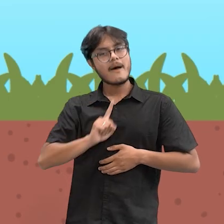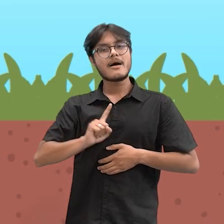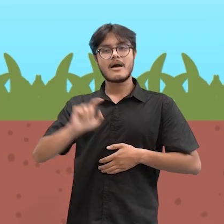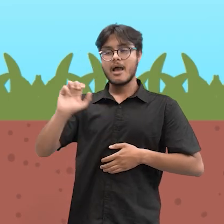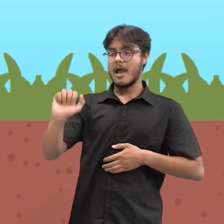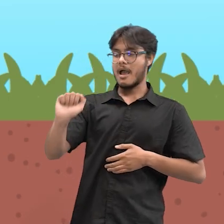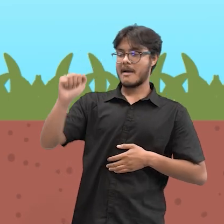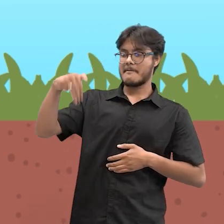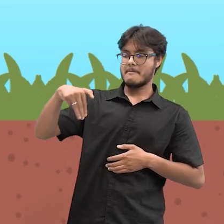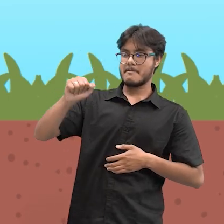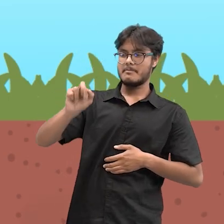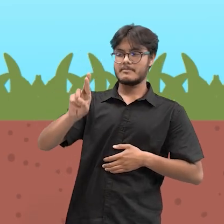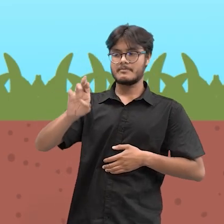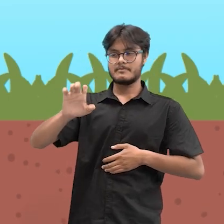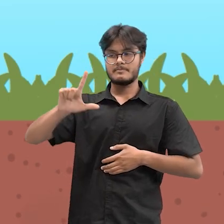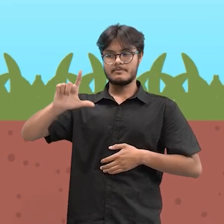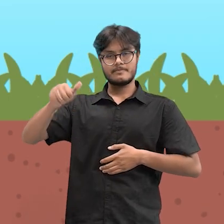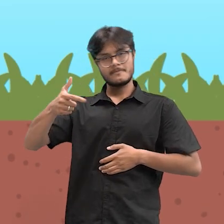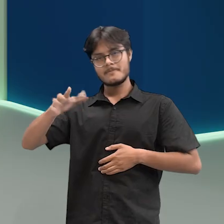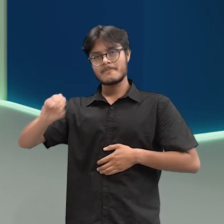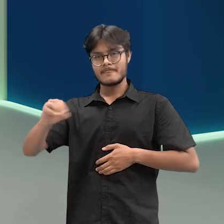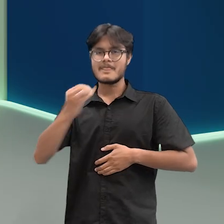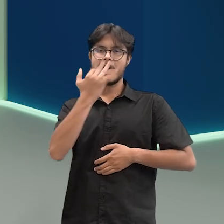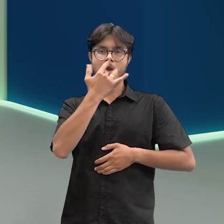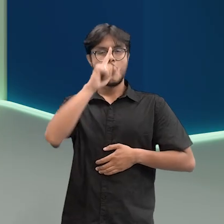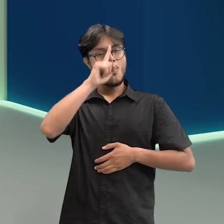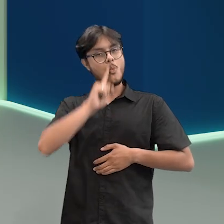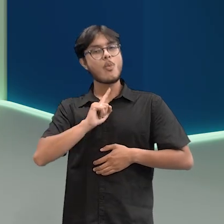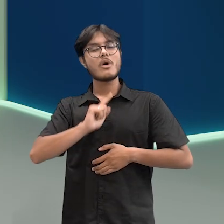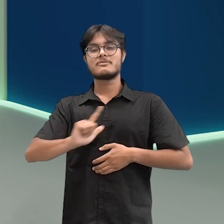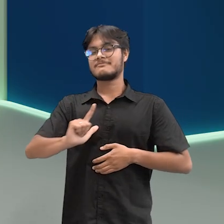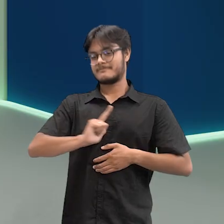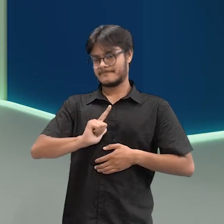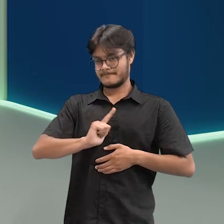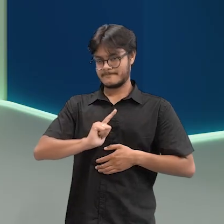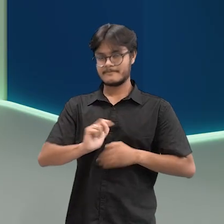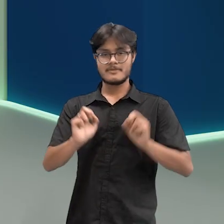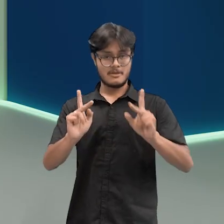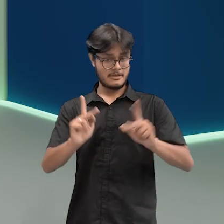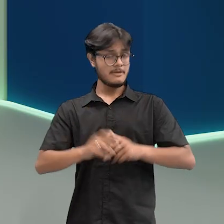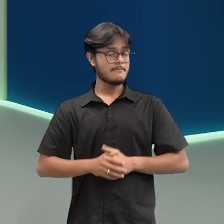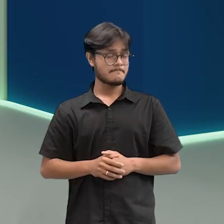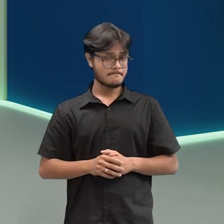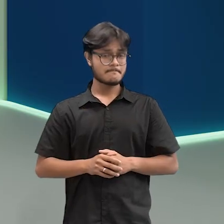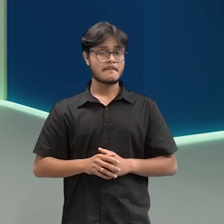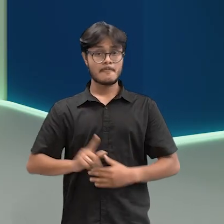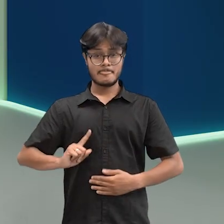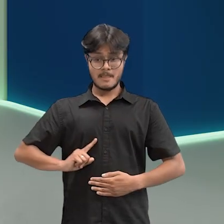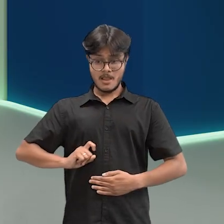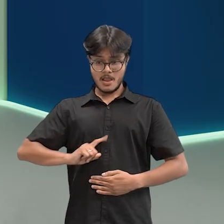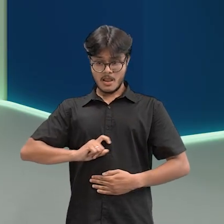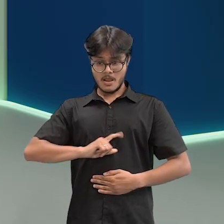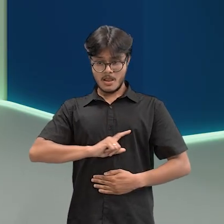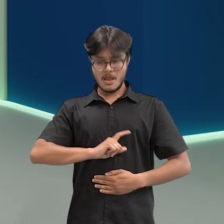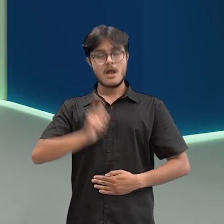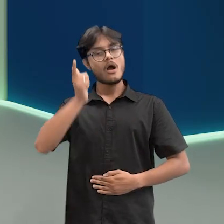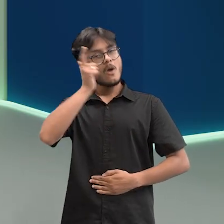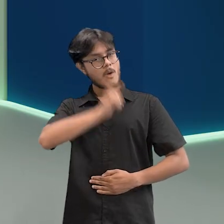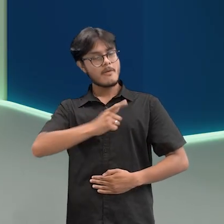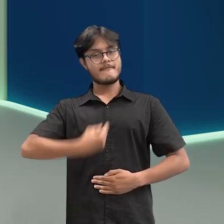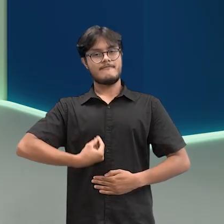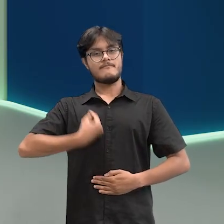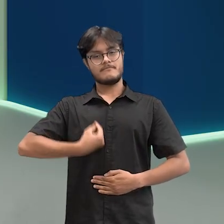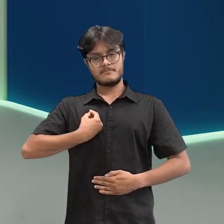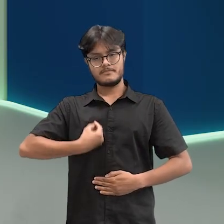de amarelão, por causa disso. Então, o verme ancilóstoma, ele se instala desta forma,